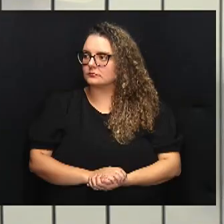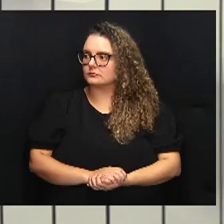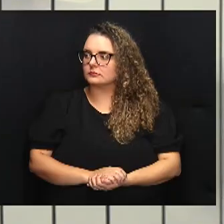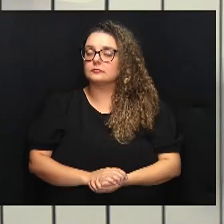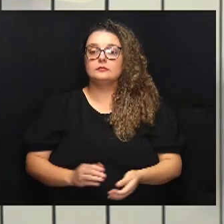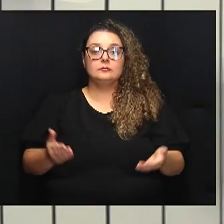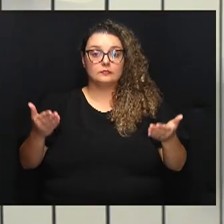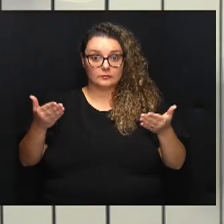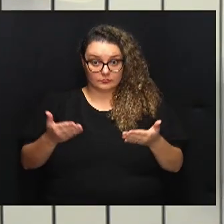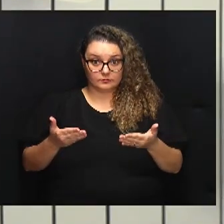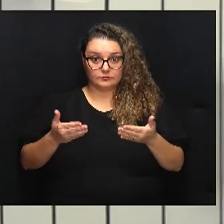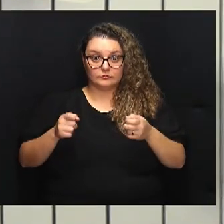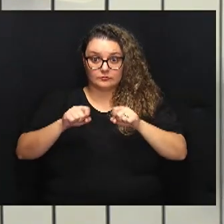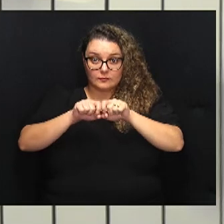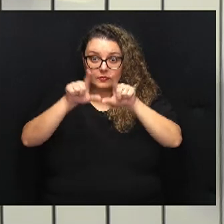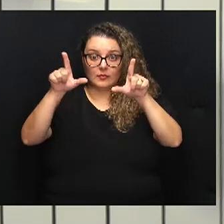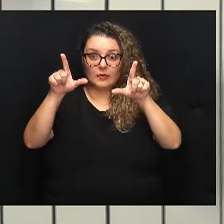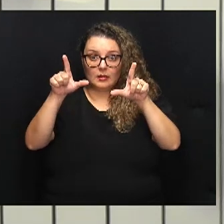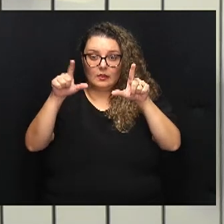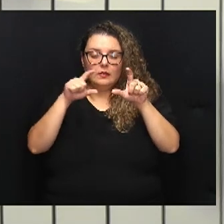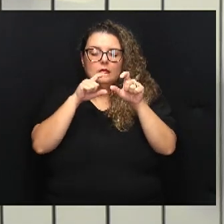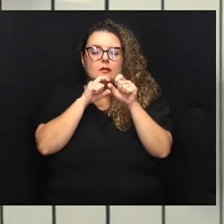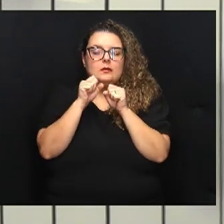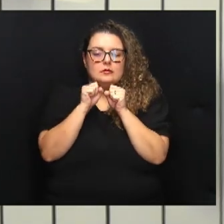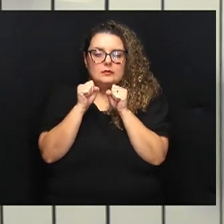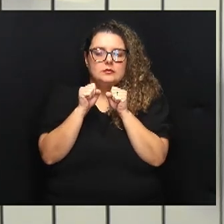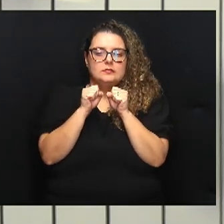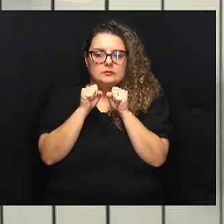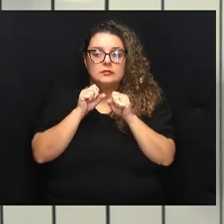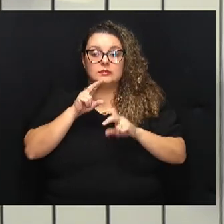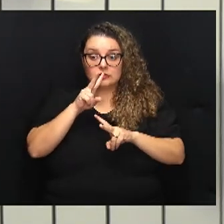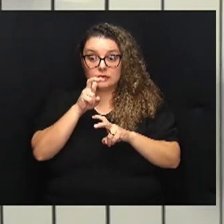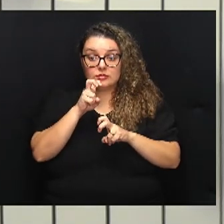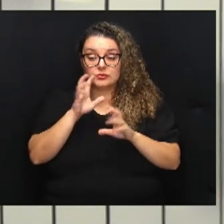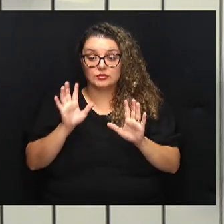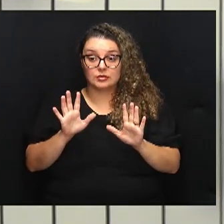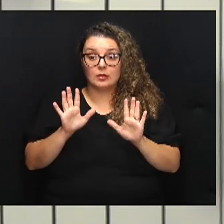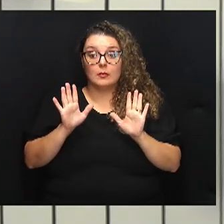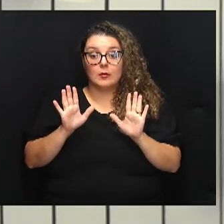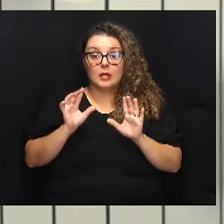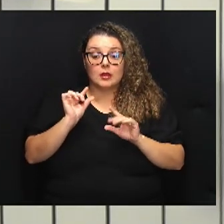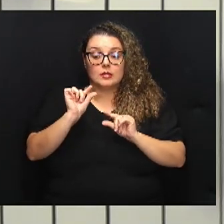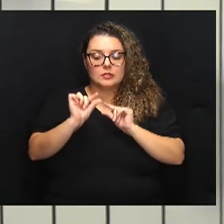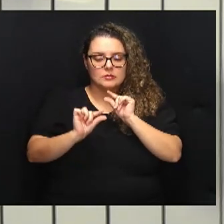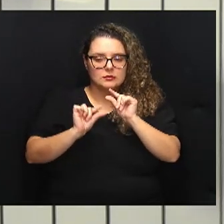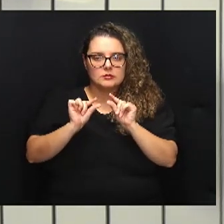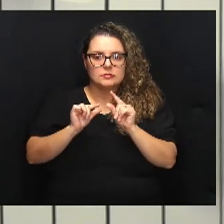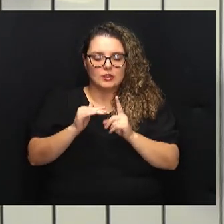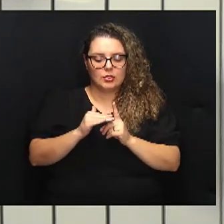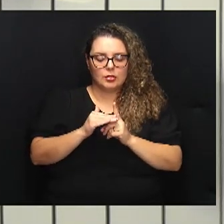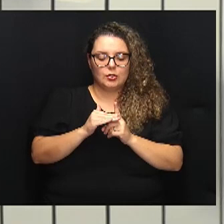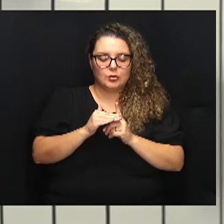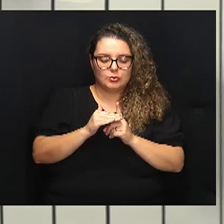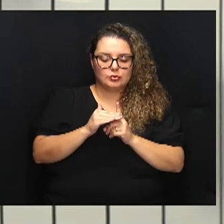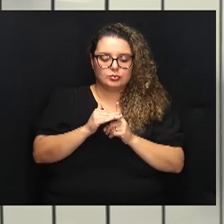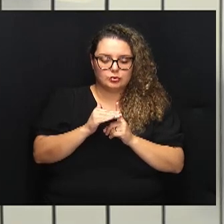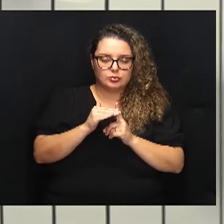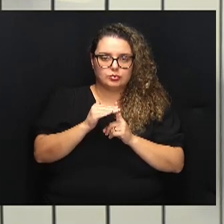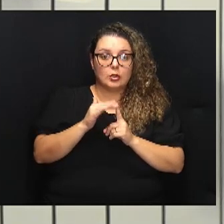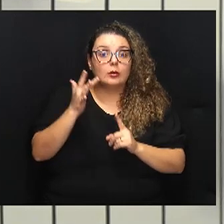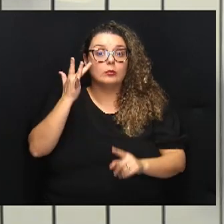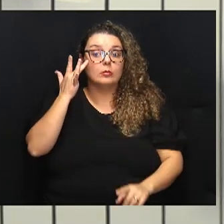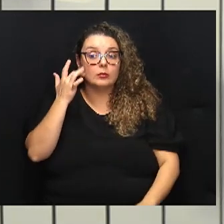Hoje ainda amanheceu com um frio um pouco mais intenso, mas aos poucos a temperatura vai subir, viu? Para